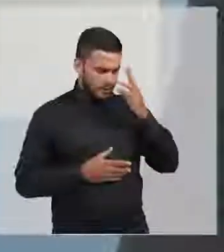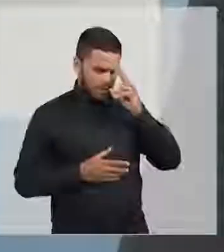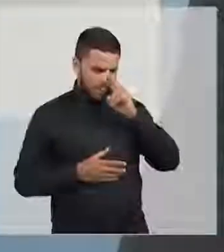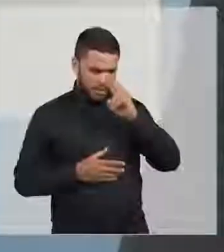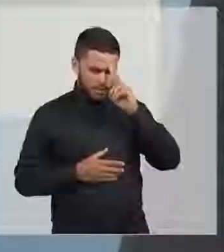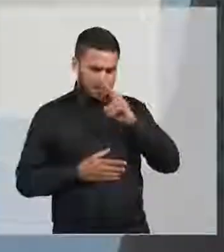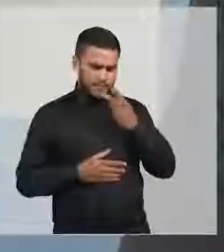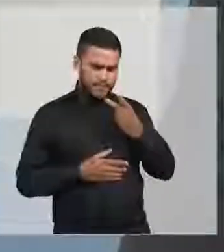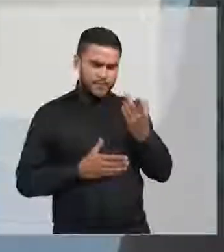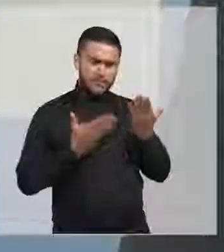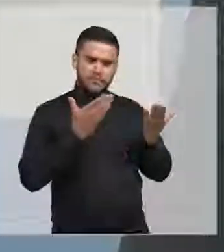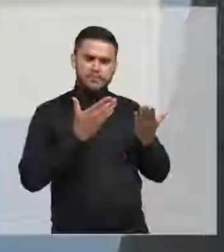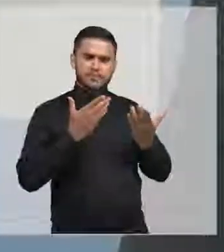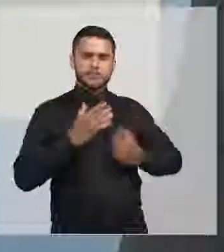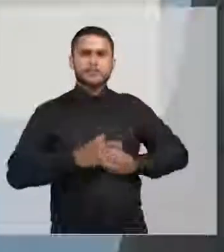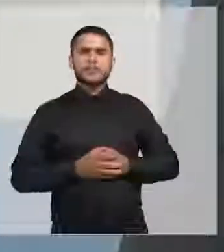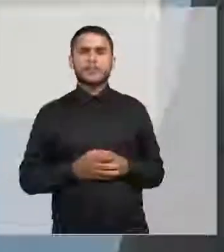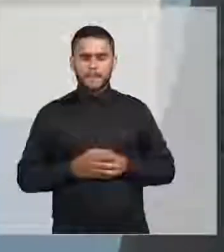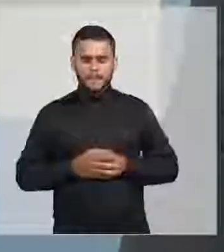do regime